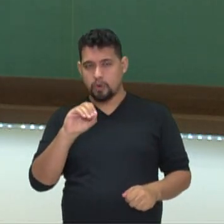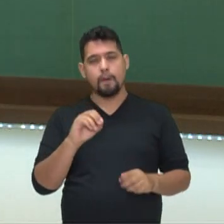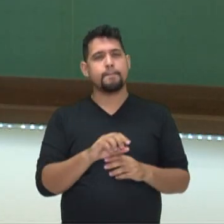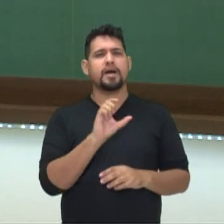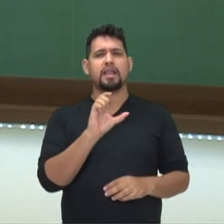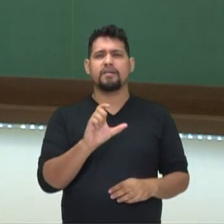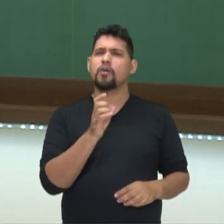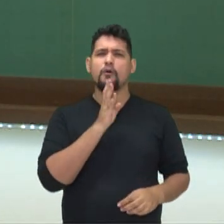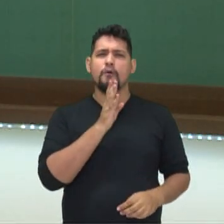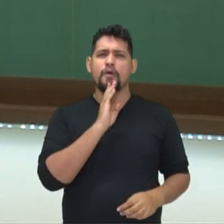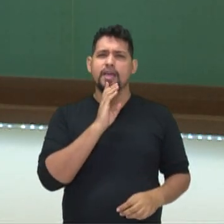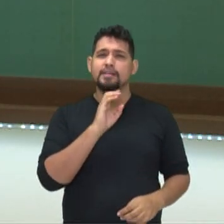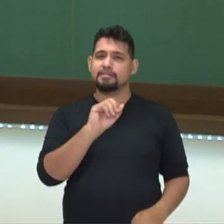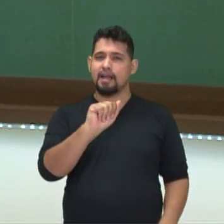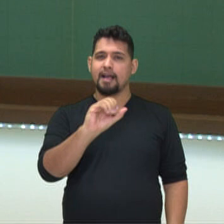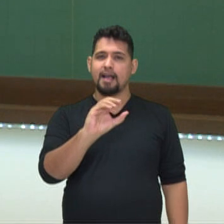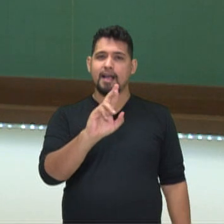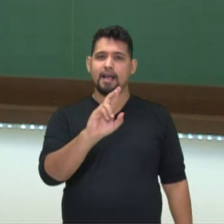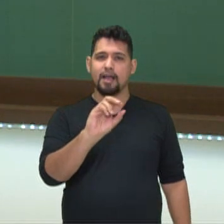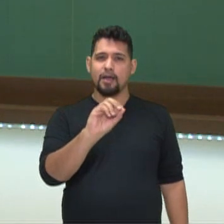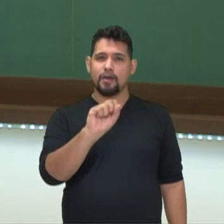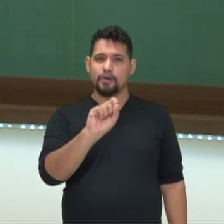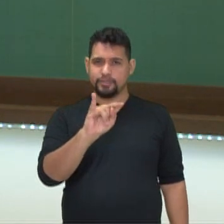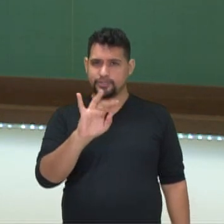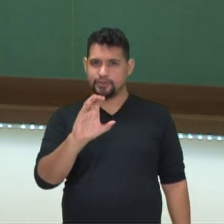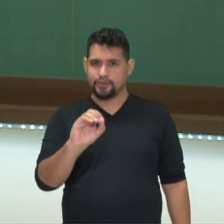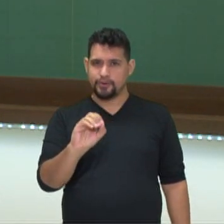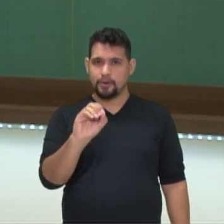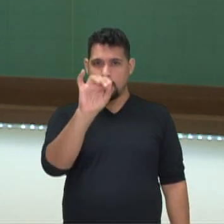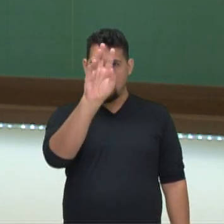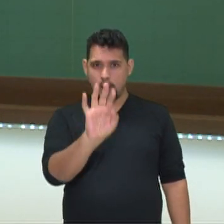Vocês já conheciam acróstico? Já tinham feito um